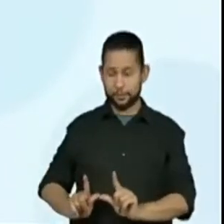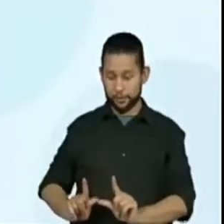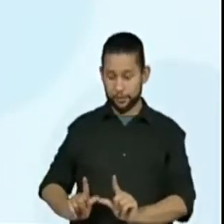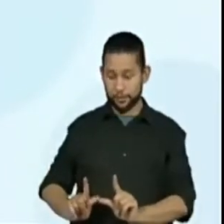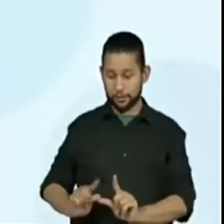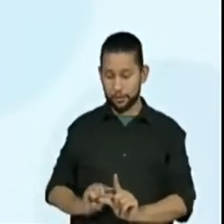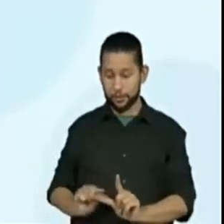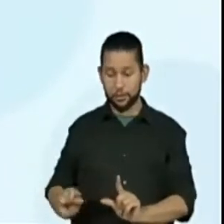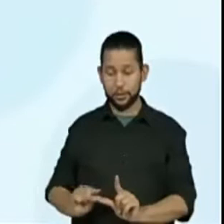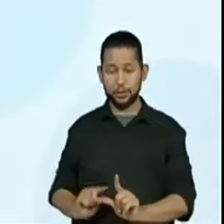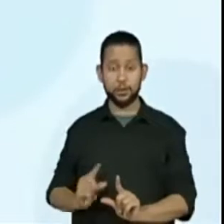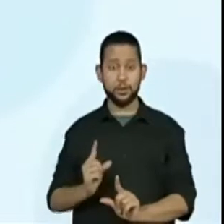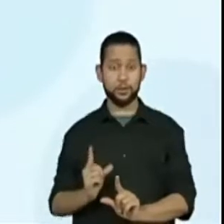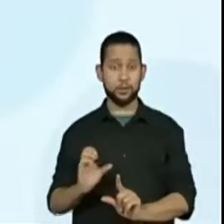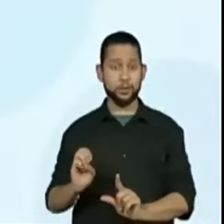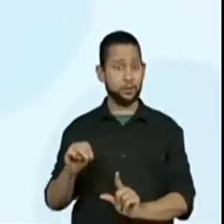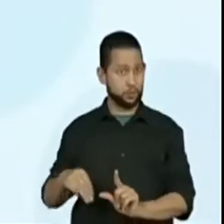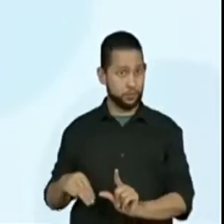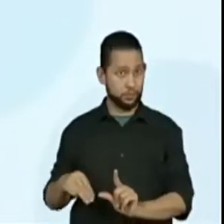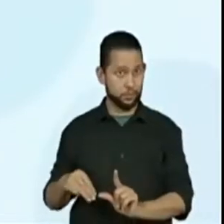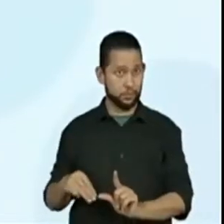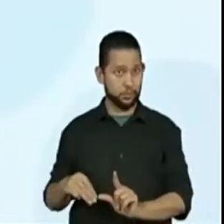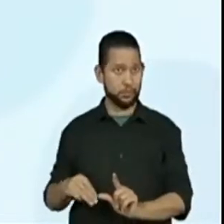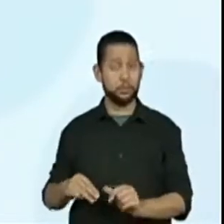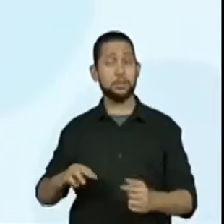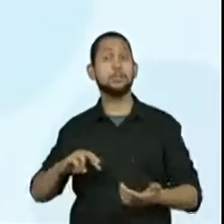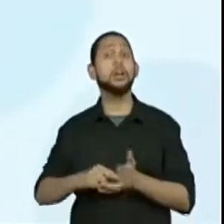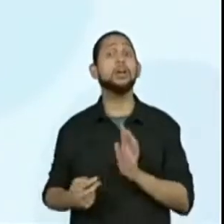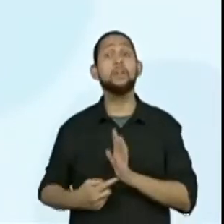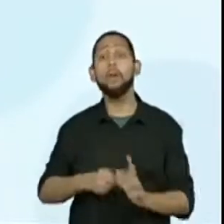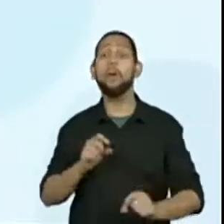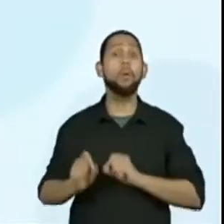1 centímetro dessa malha, um quadradinho de 1 centímetro,